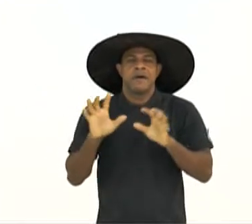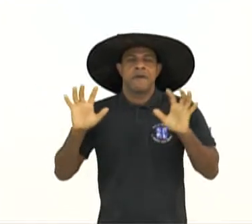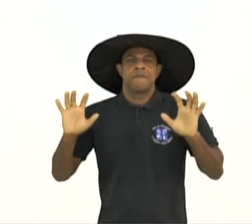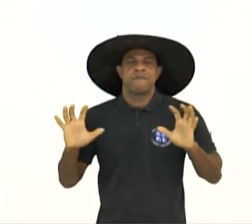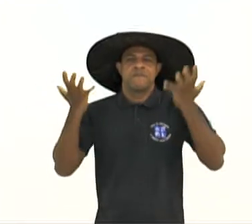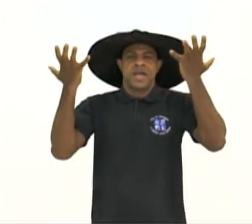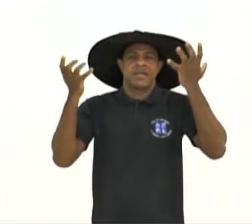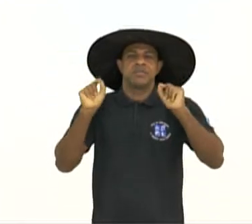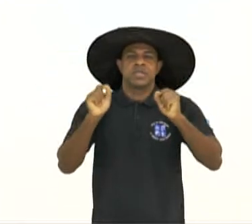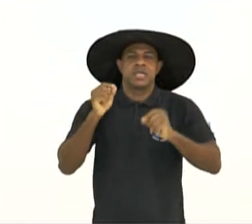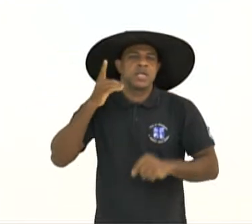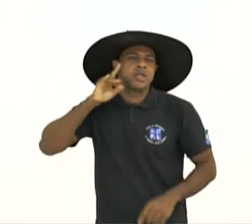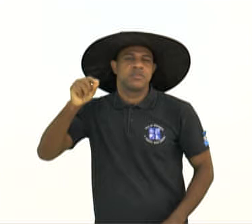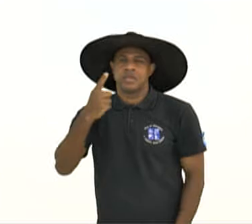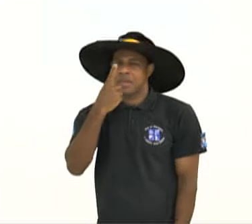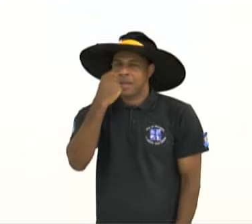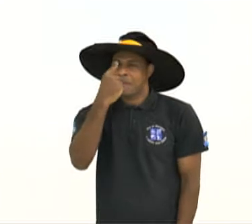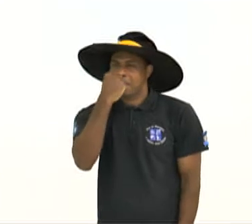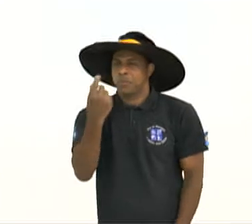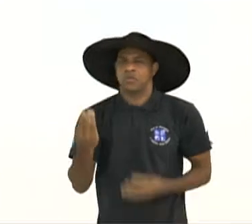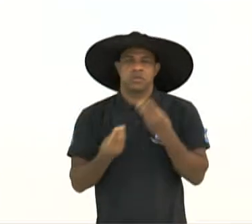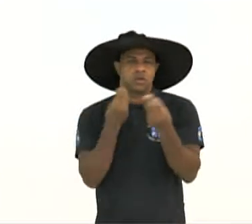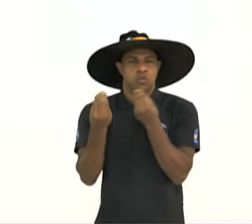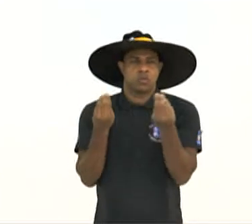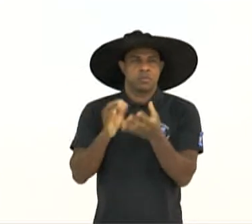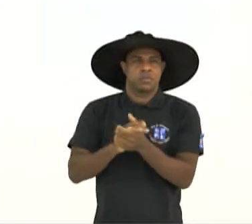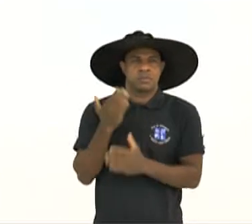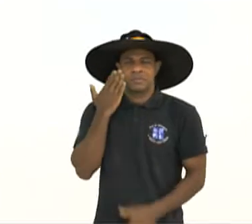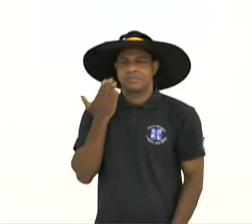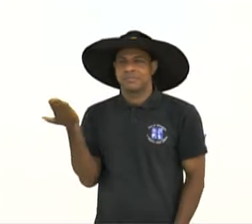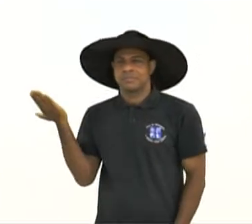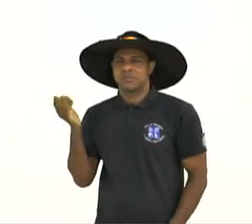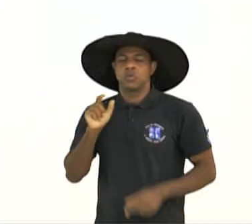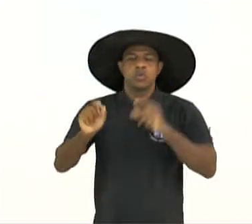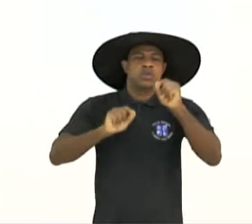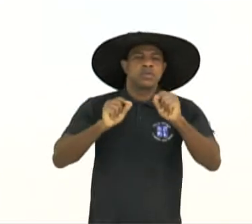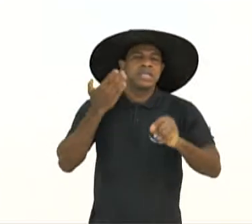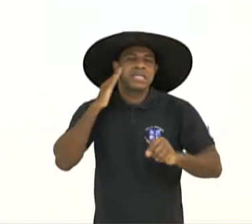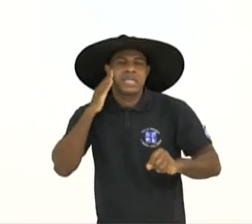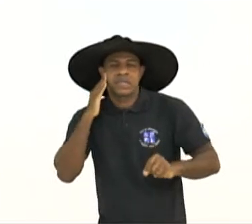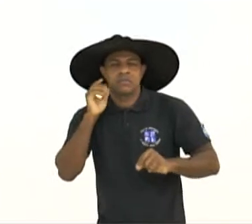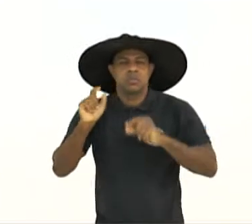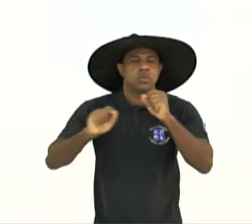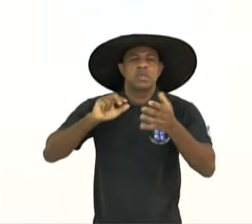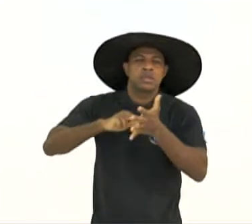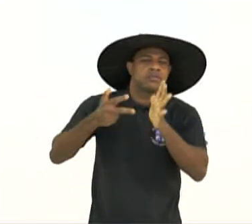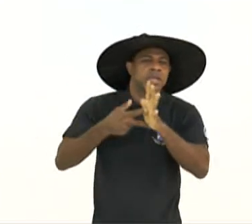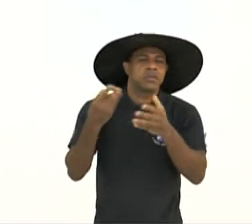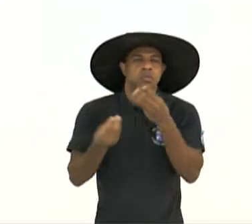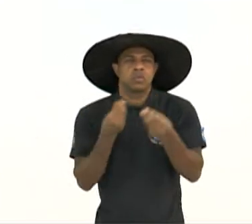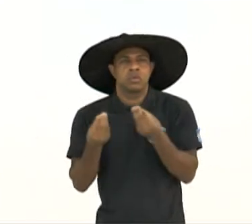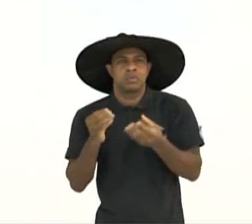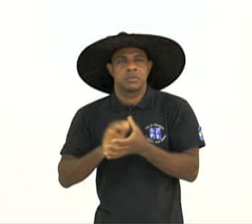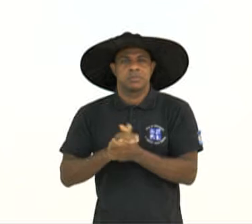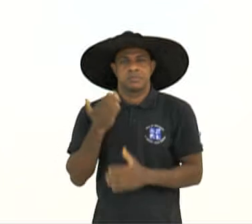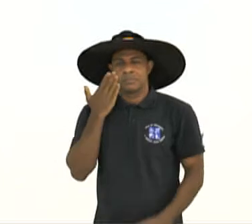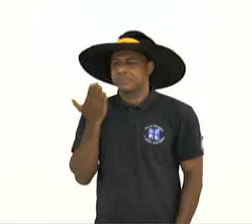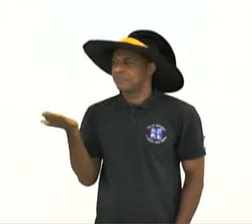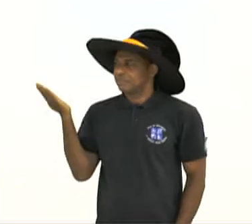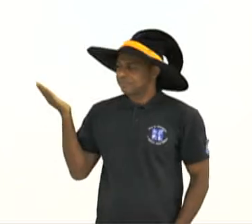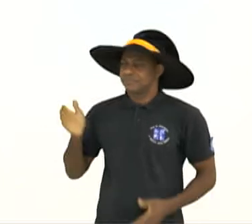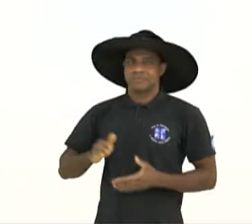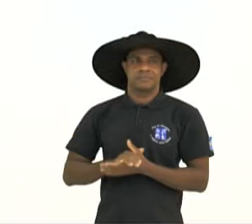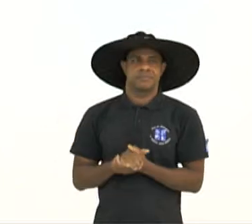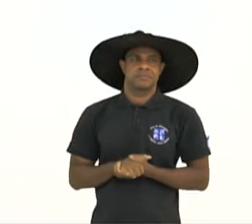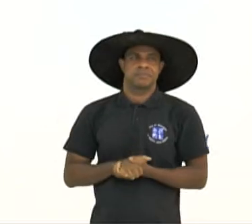it start the Halloween culture? Why do people dress up like monsters? Why does the sentence trick or treat